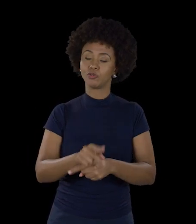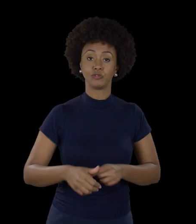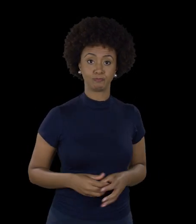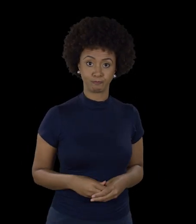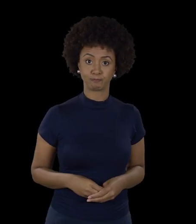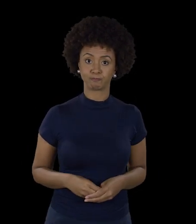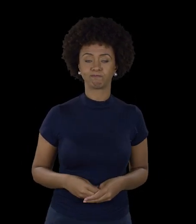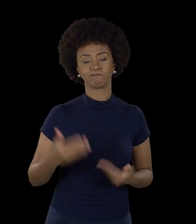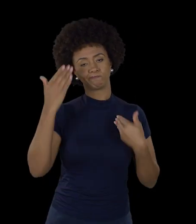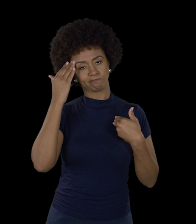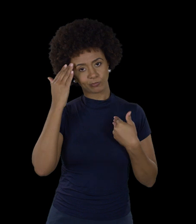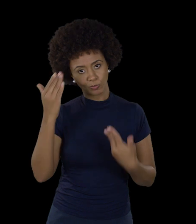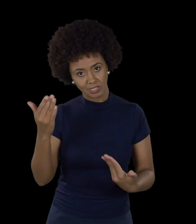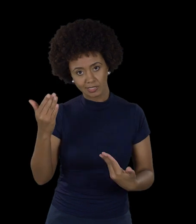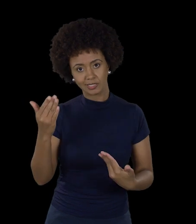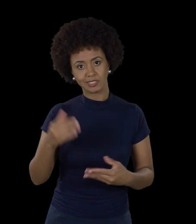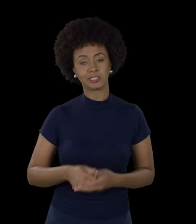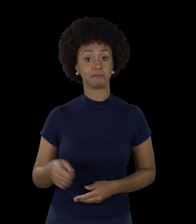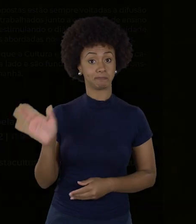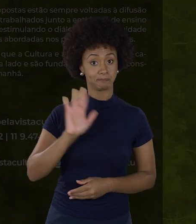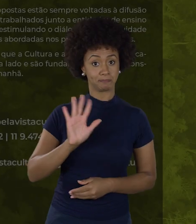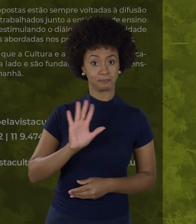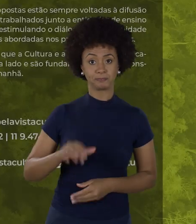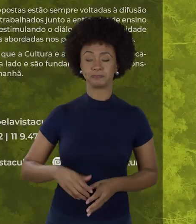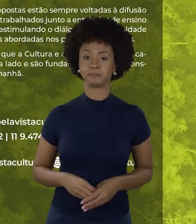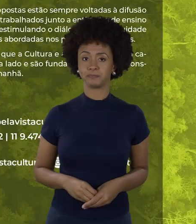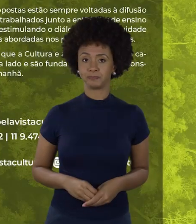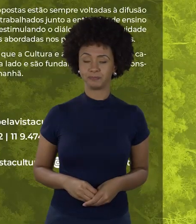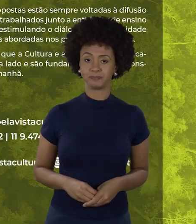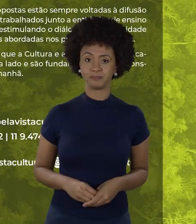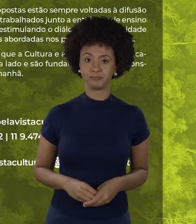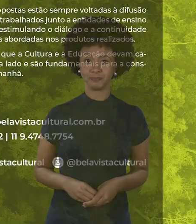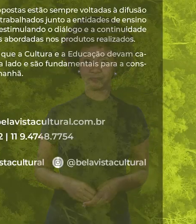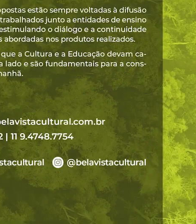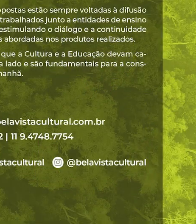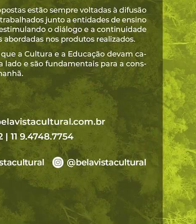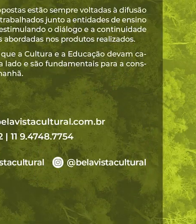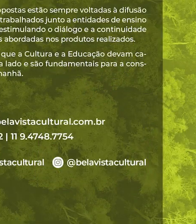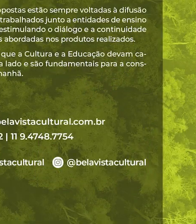dos nossos recursos naturais. Obrigado e até a próxima.